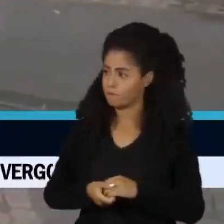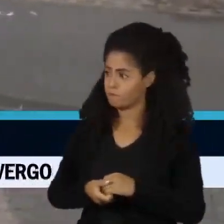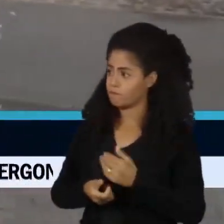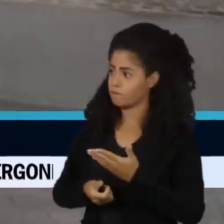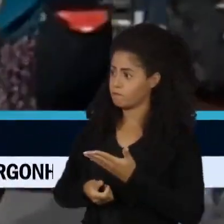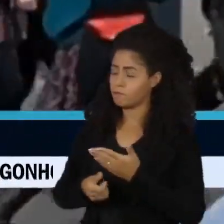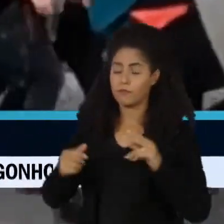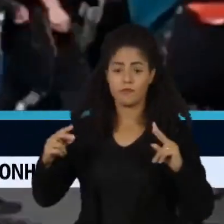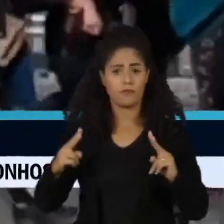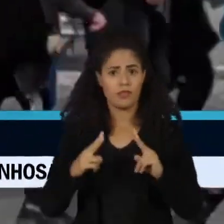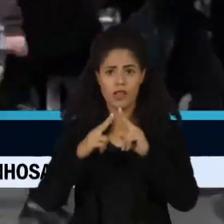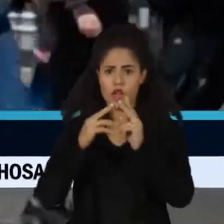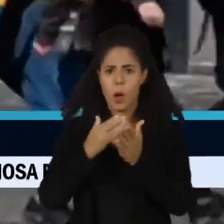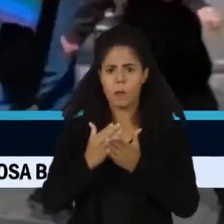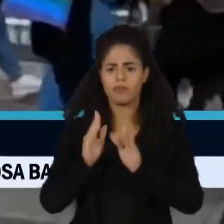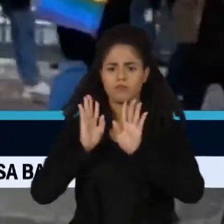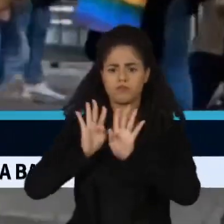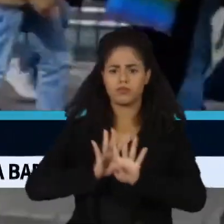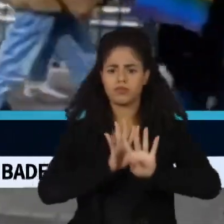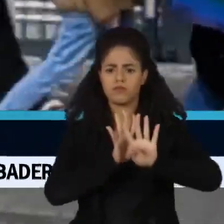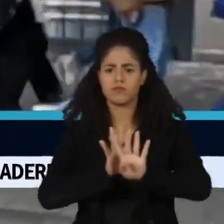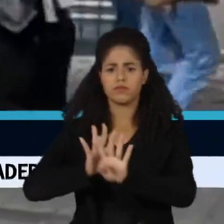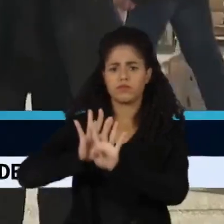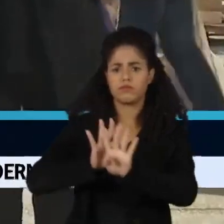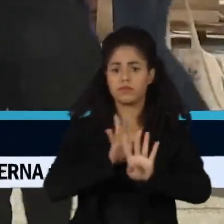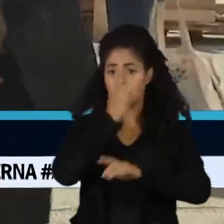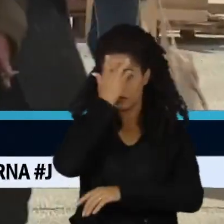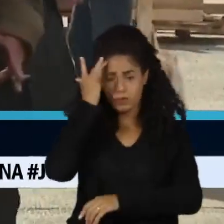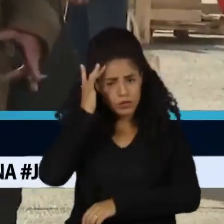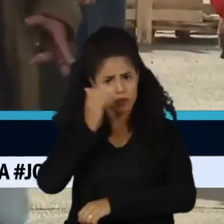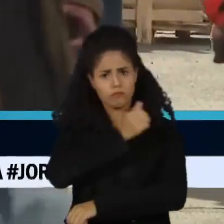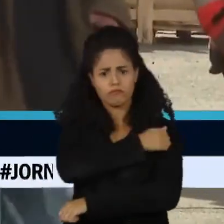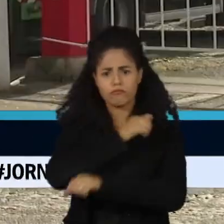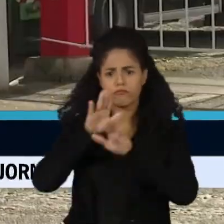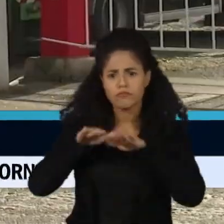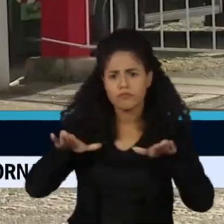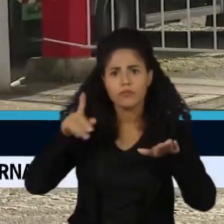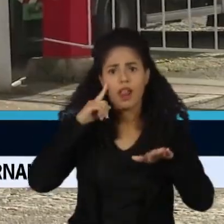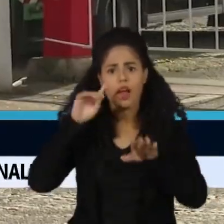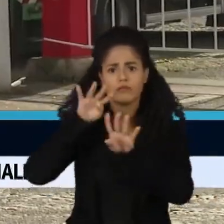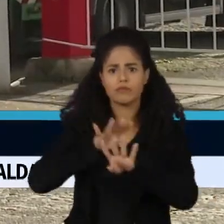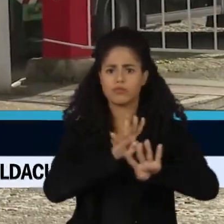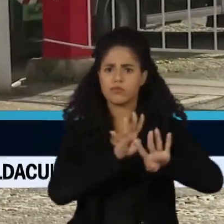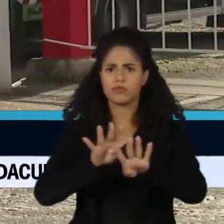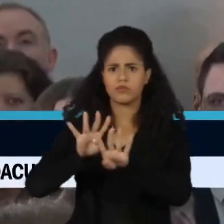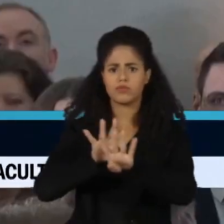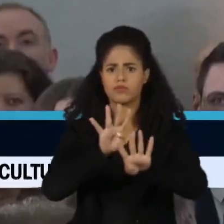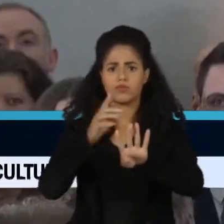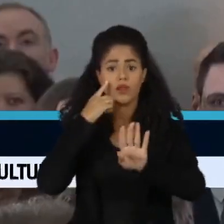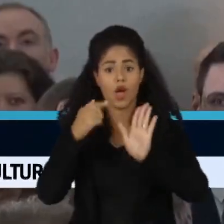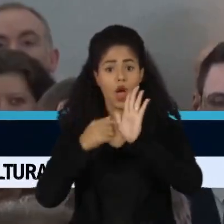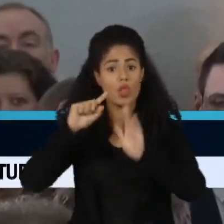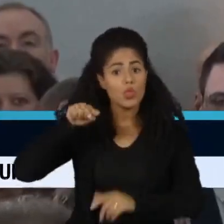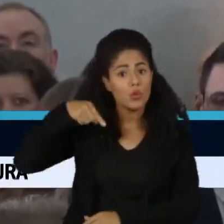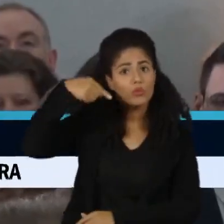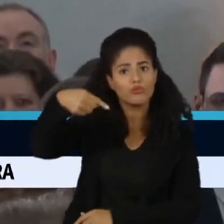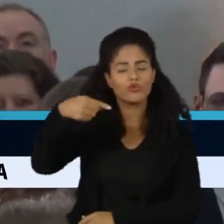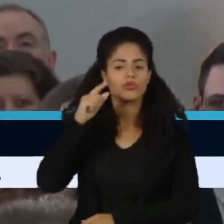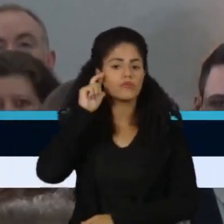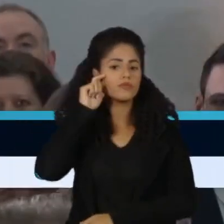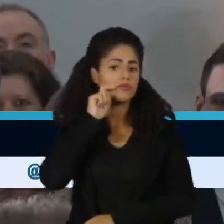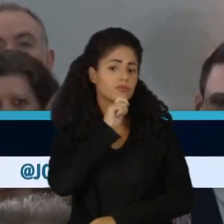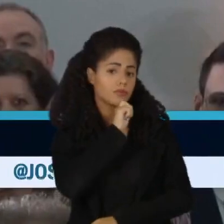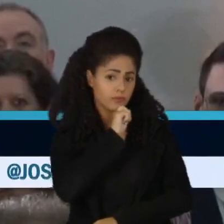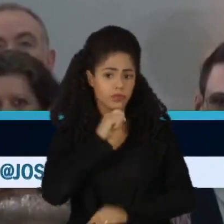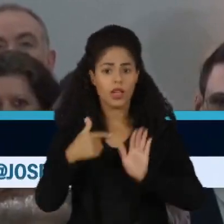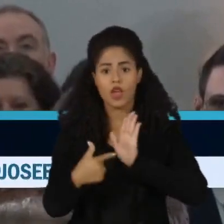Paris amanheceu com passeatas dos estudantes e o bloqueio na porta do incinerador de lixo. No dia seguinte ao governo Emmanuel Macron